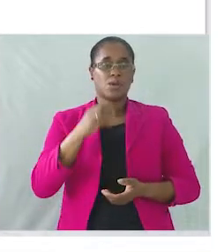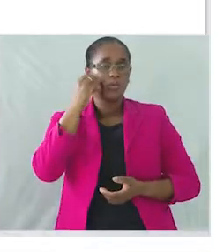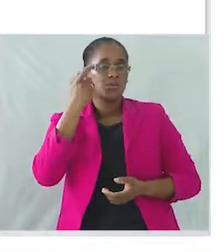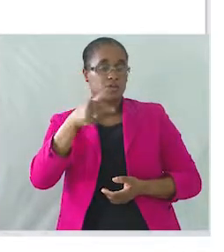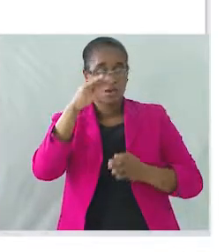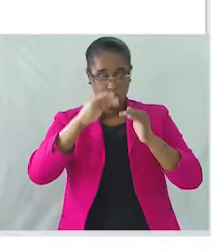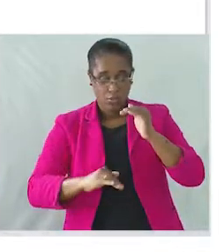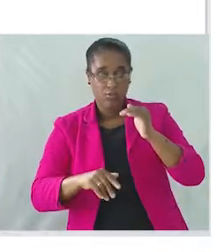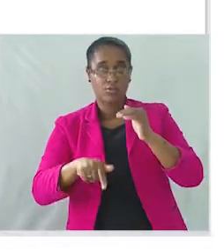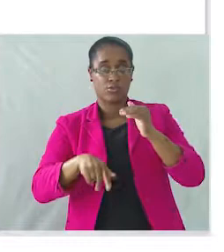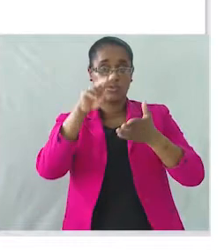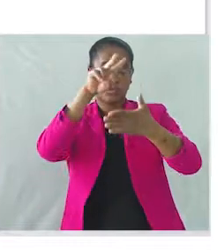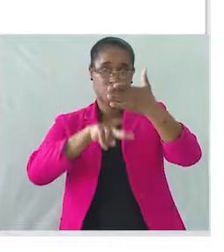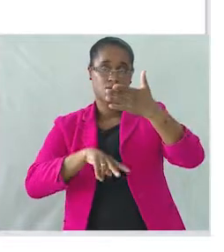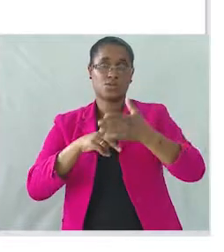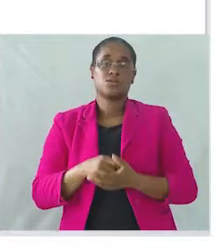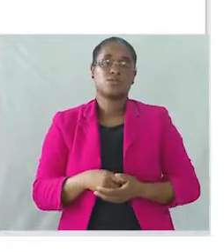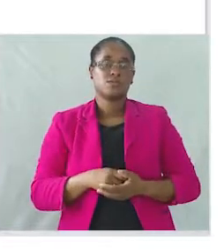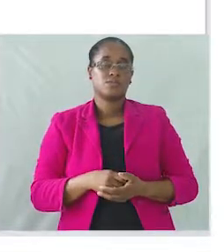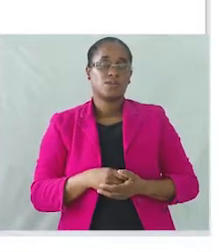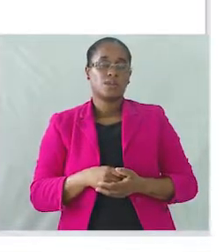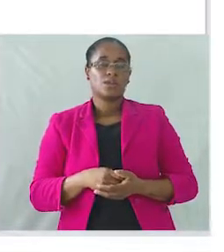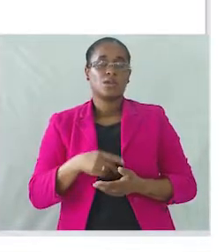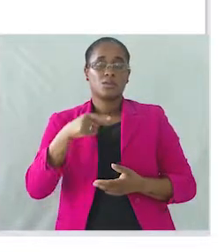no fundo, é um conto de Portugal.